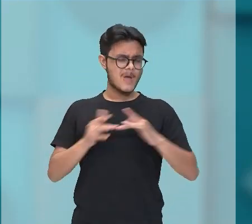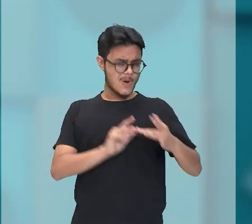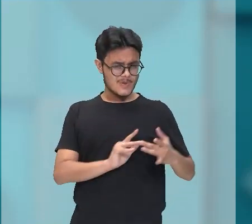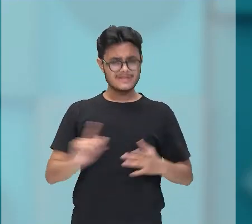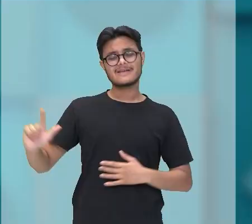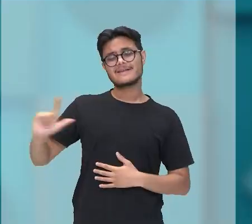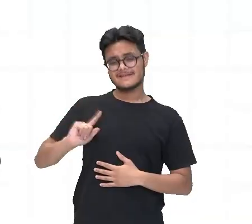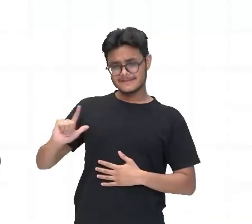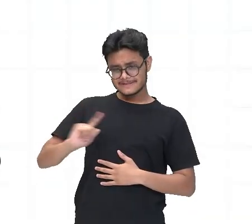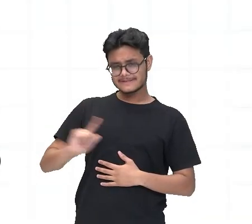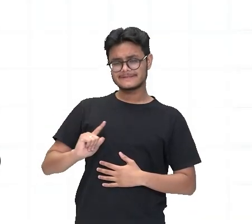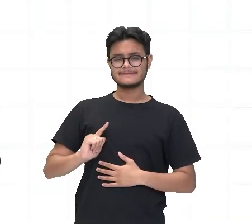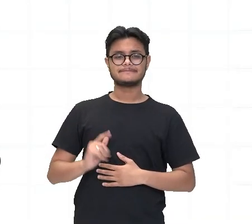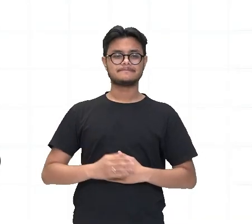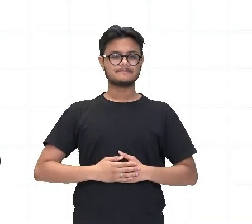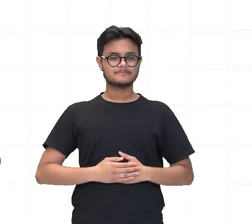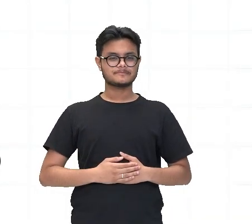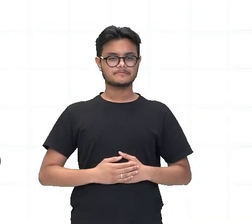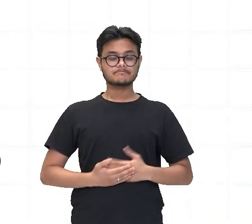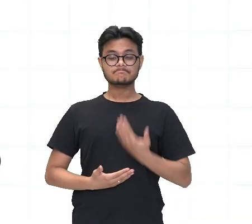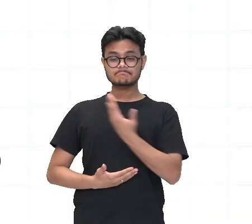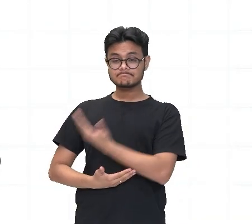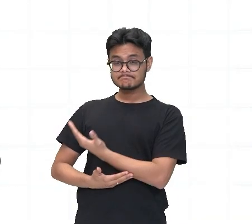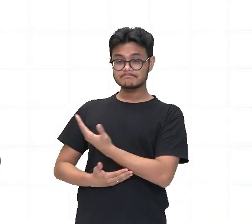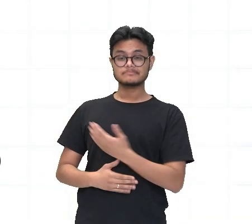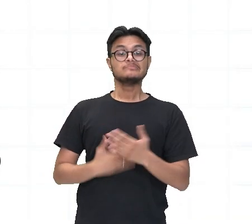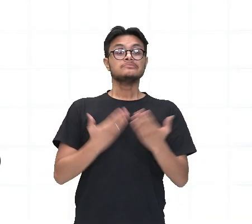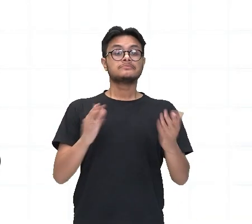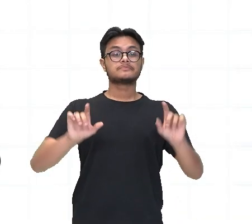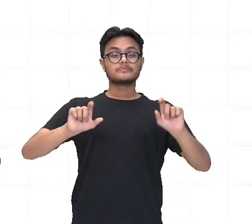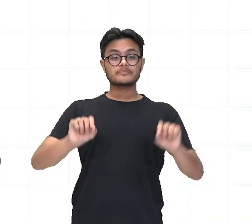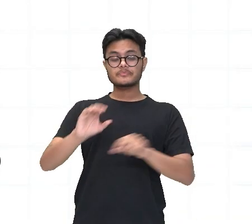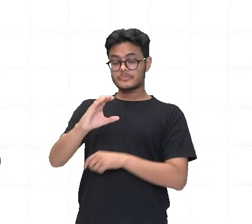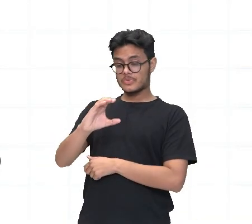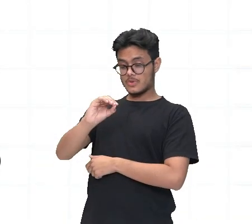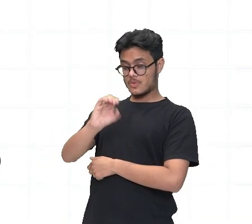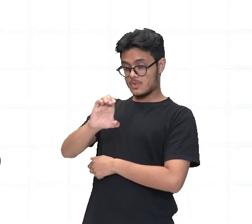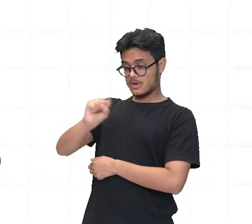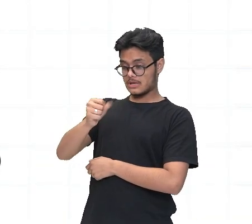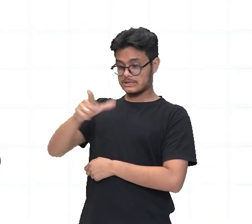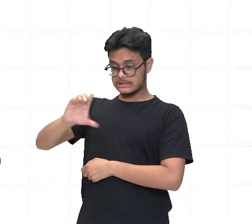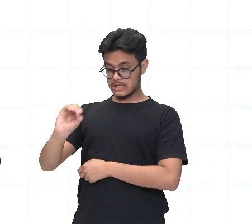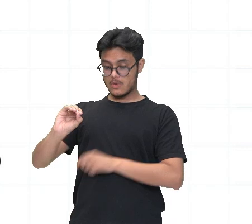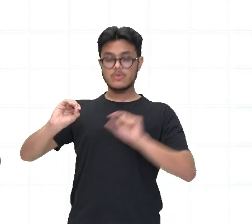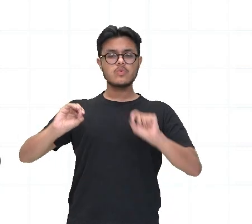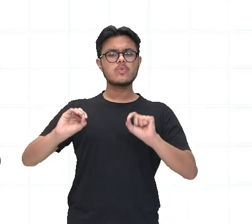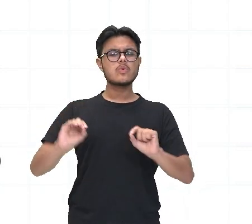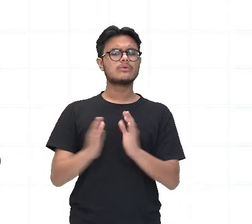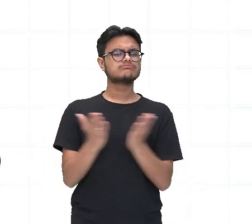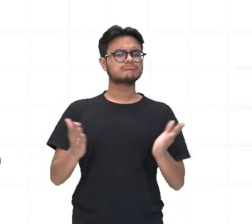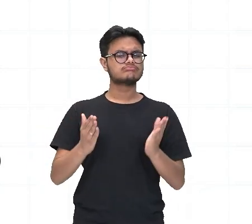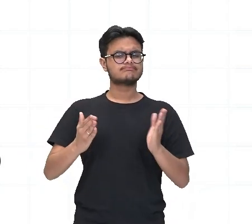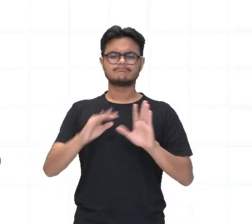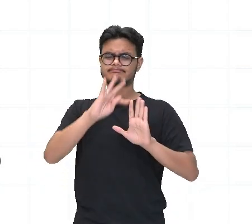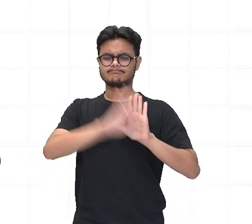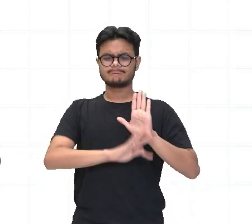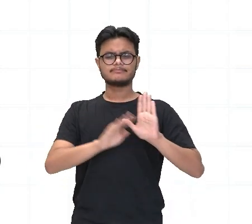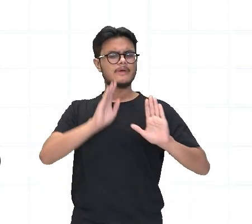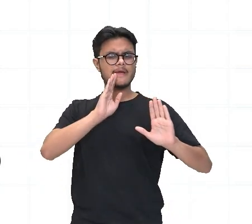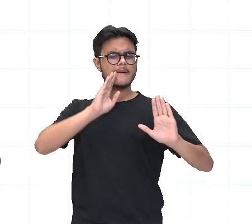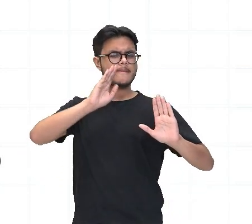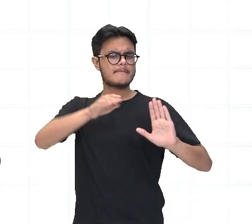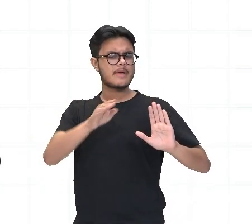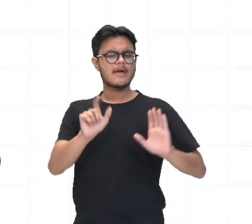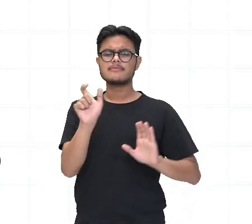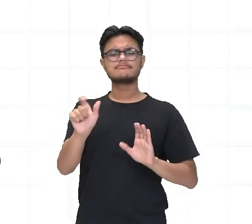lá ao nosso conceito na cartela. A coesão textual é um conceito referente às relações